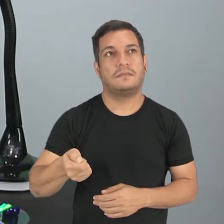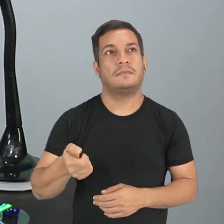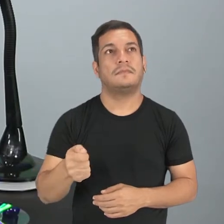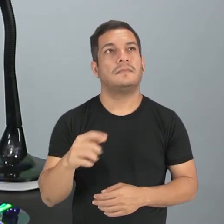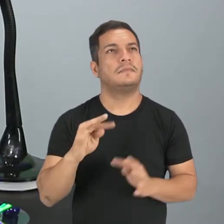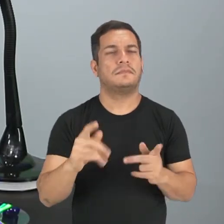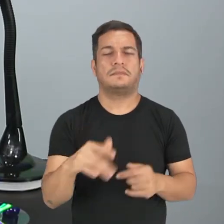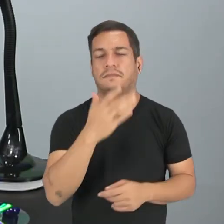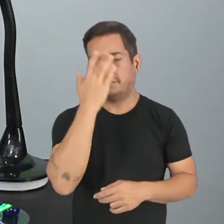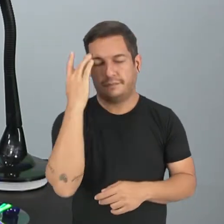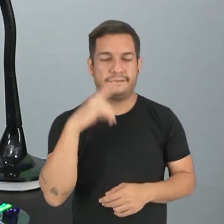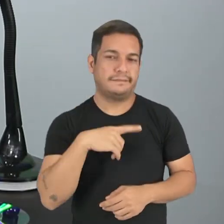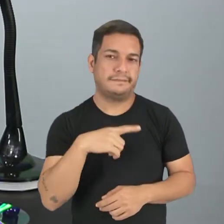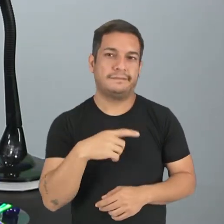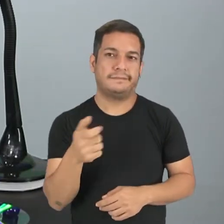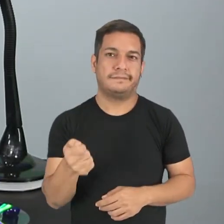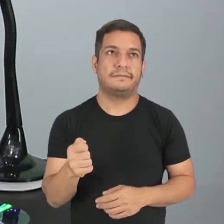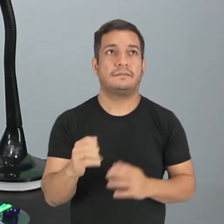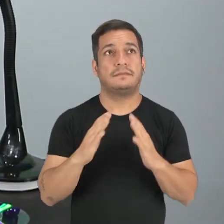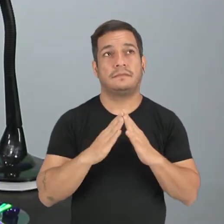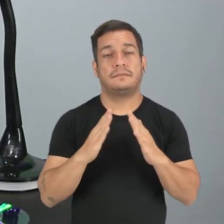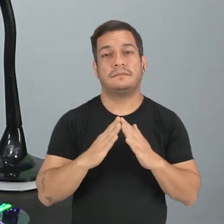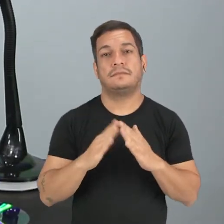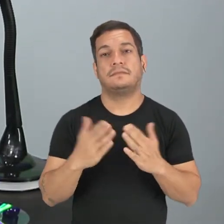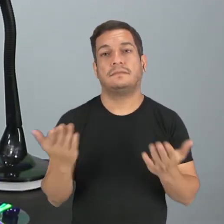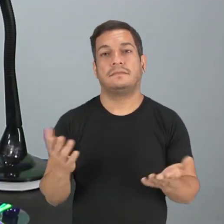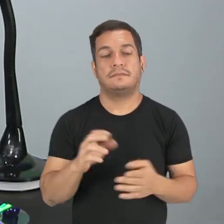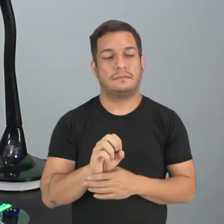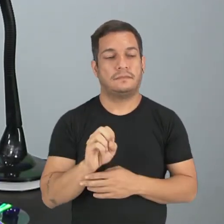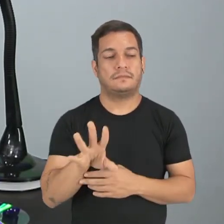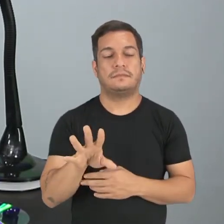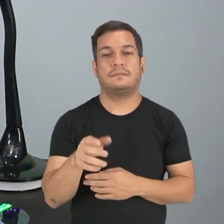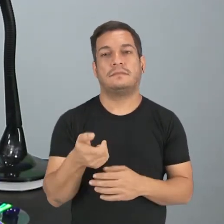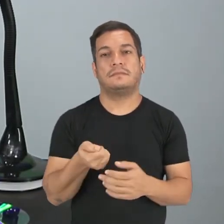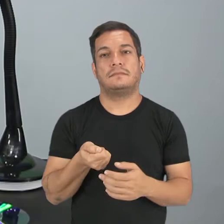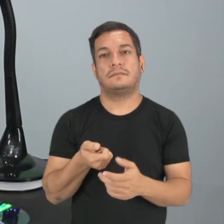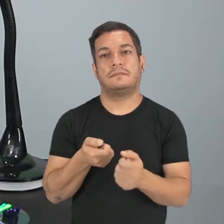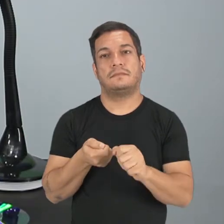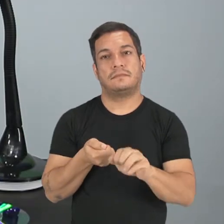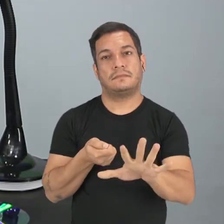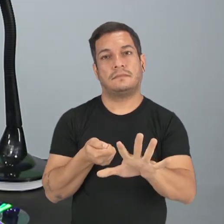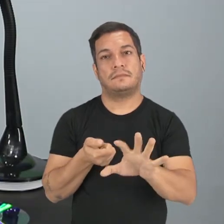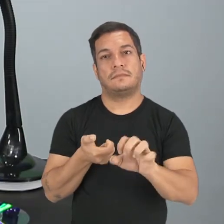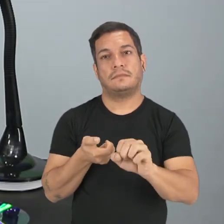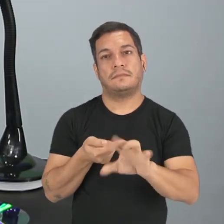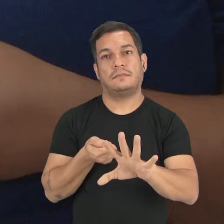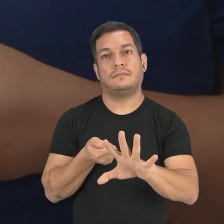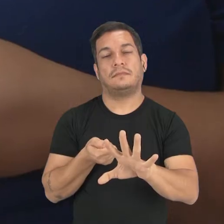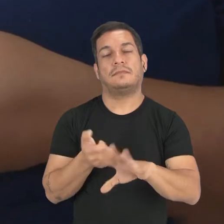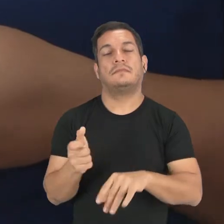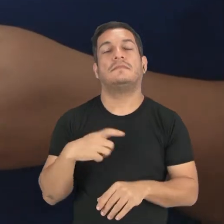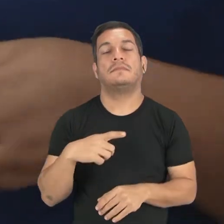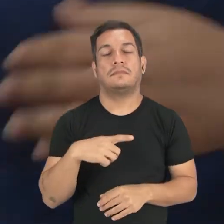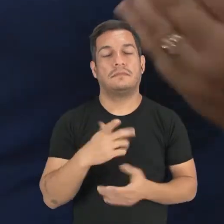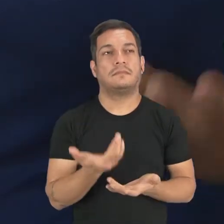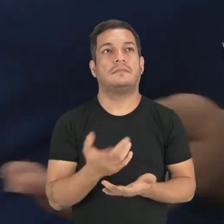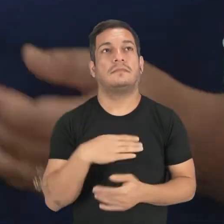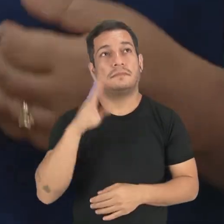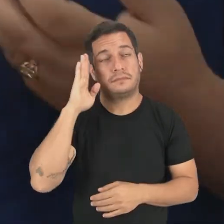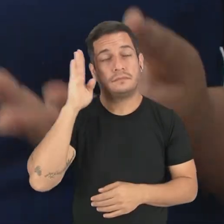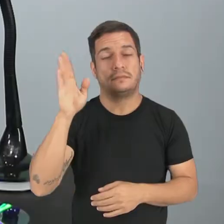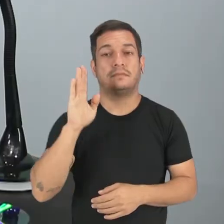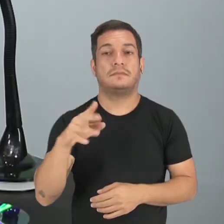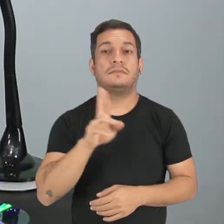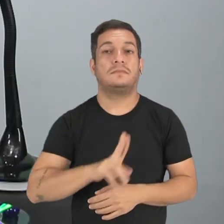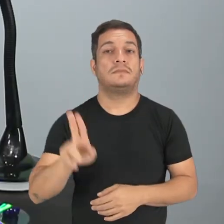todo mundo deve ter uma lanterna em casa, não é? E aí, quando a gente liga uma lanterna, ela reflete luz. Principalmente